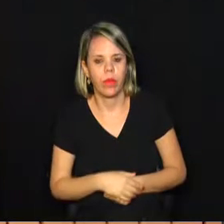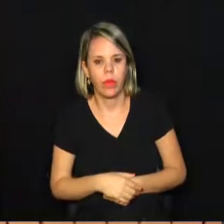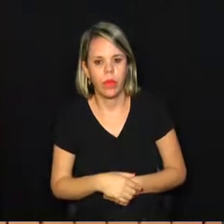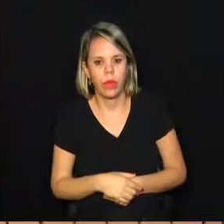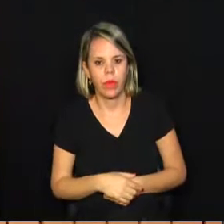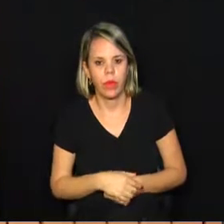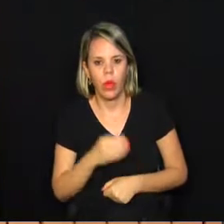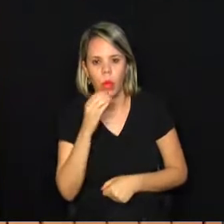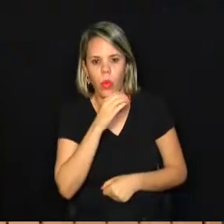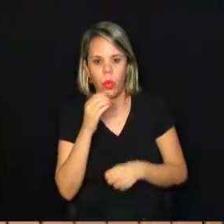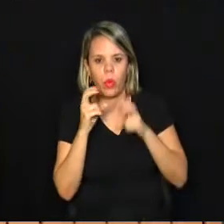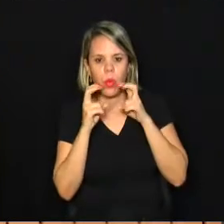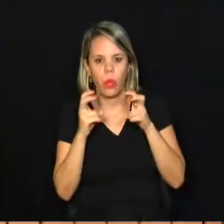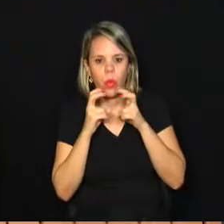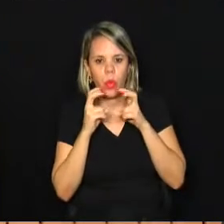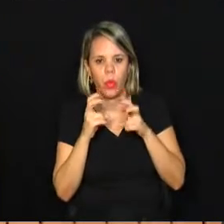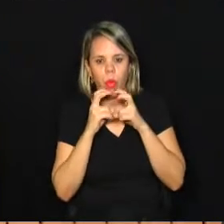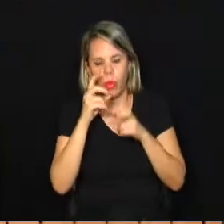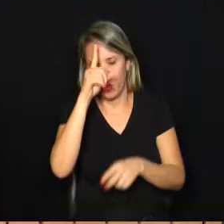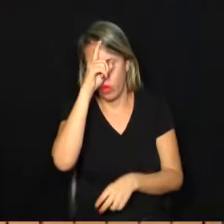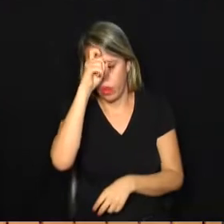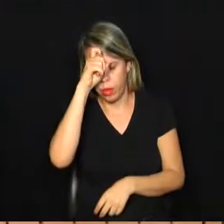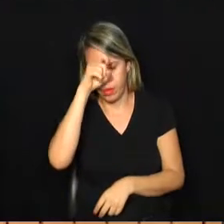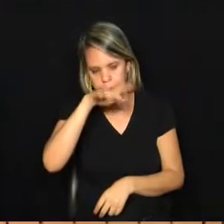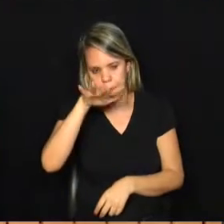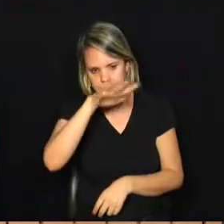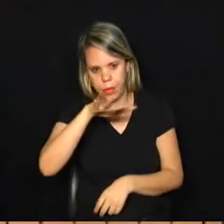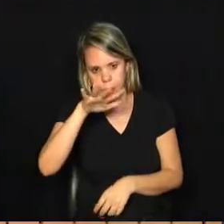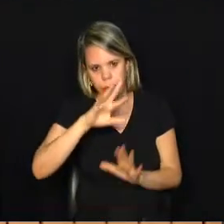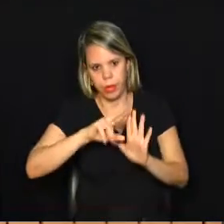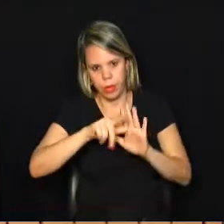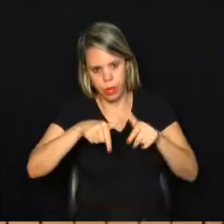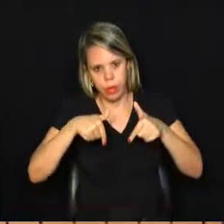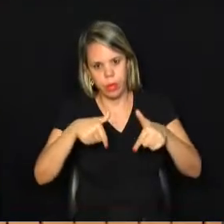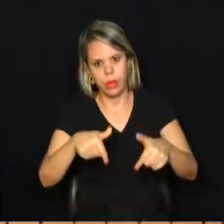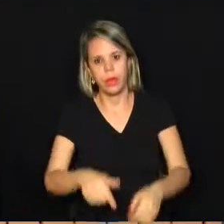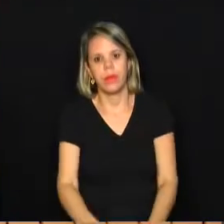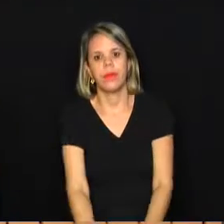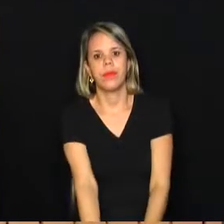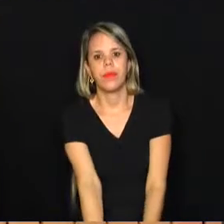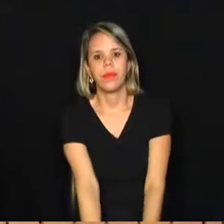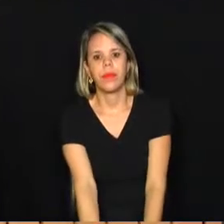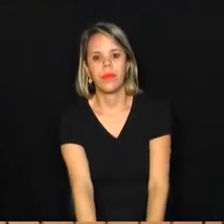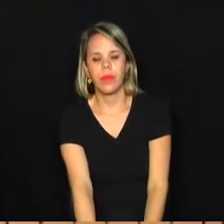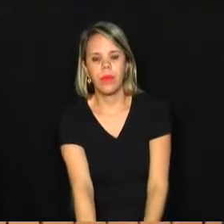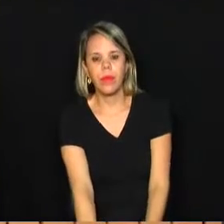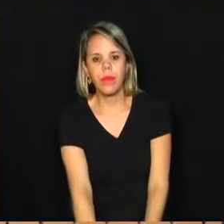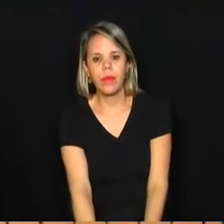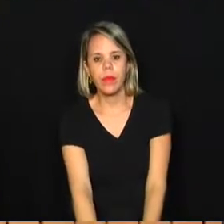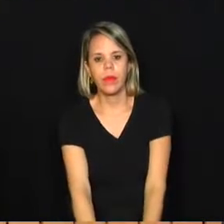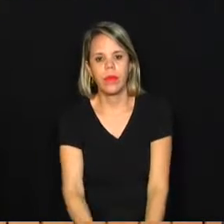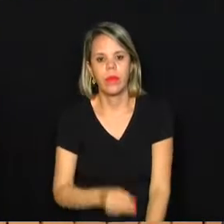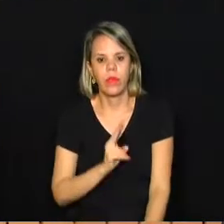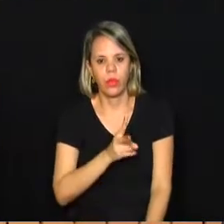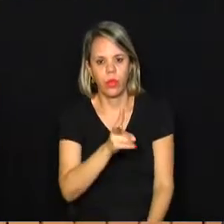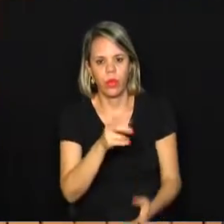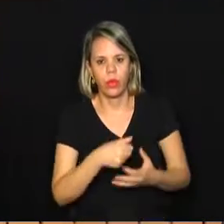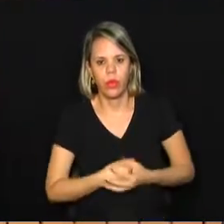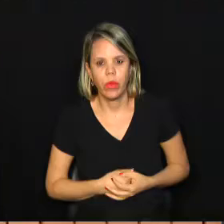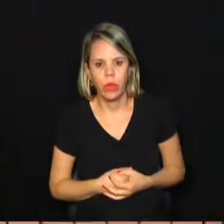de urgência, emergência e hospitalar, e da outras providências. Continuando,